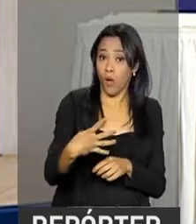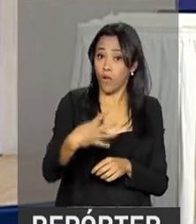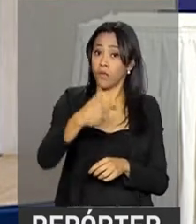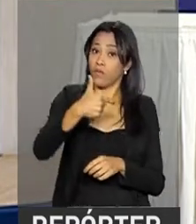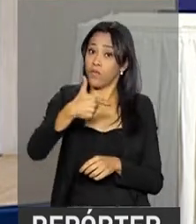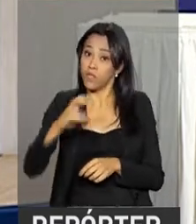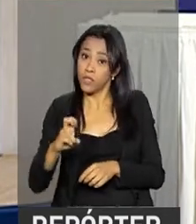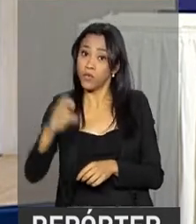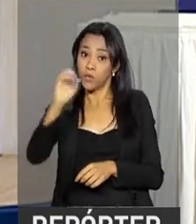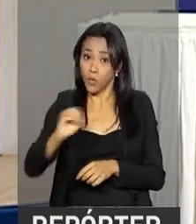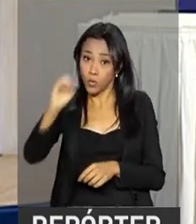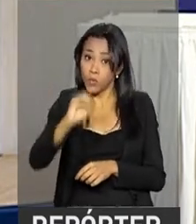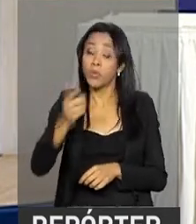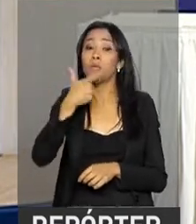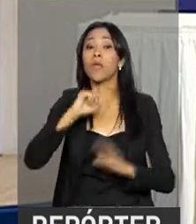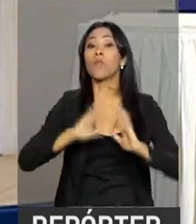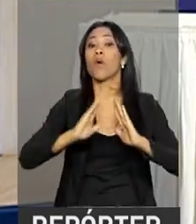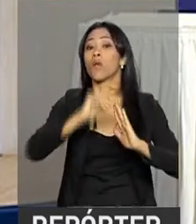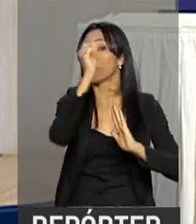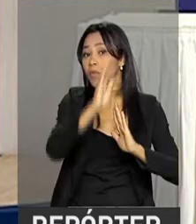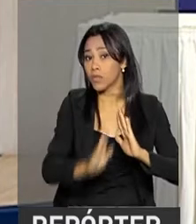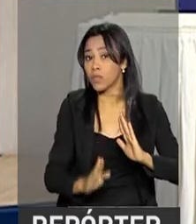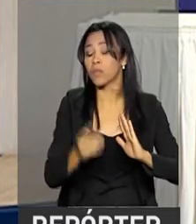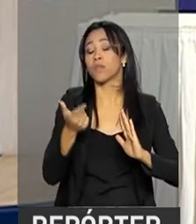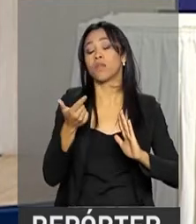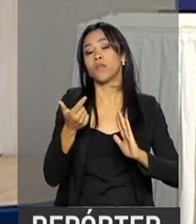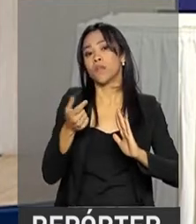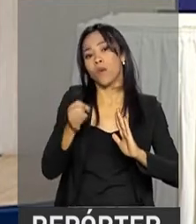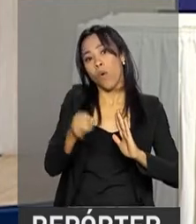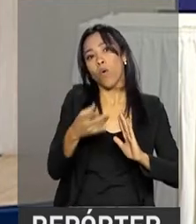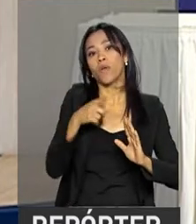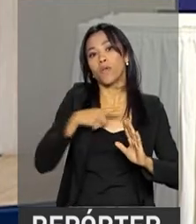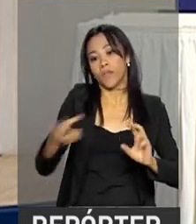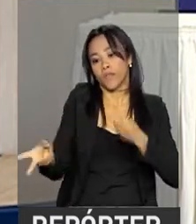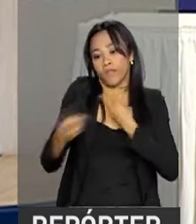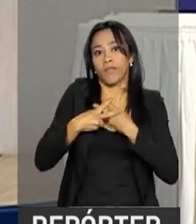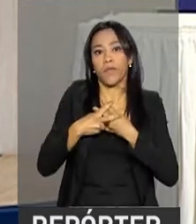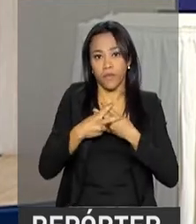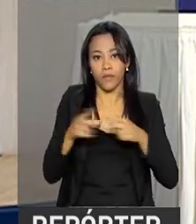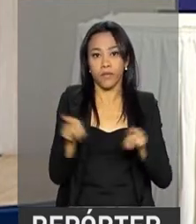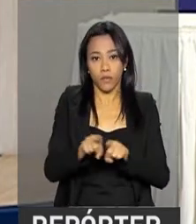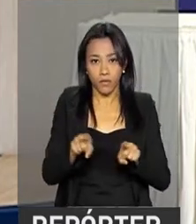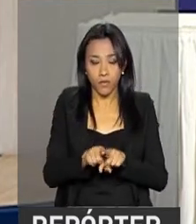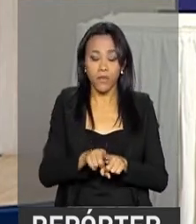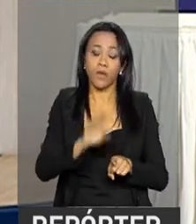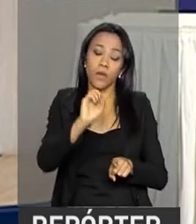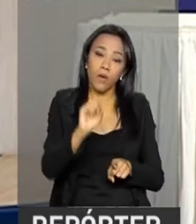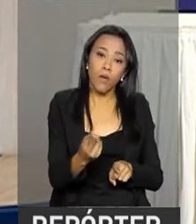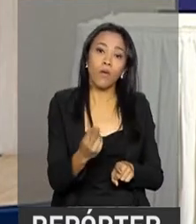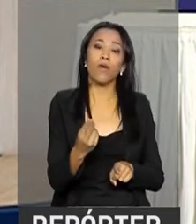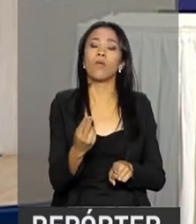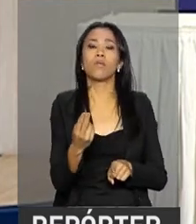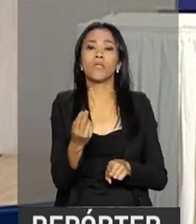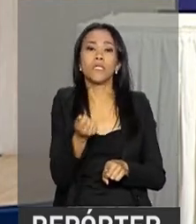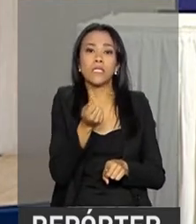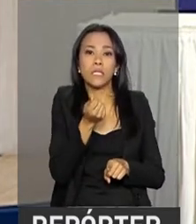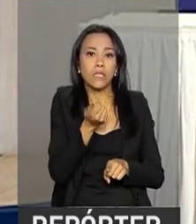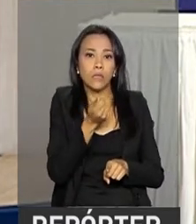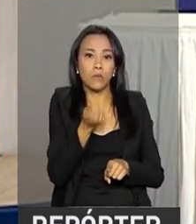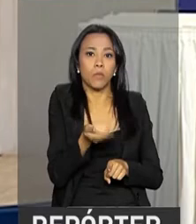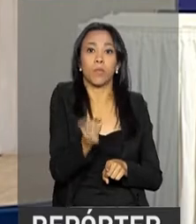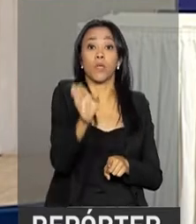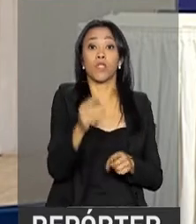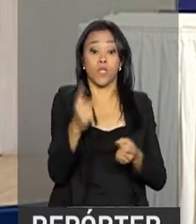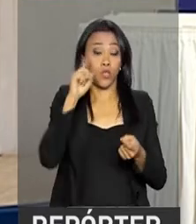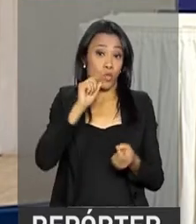de outubro para residentes no brasil que sejam cumprindo medidas socioeducativas ou que estejam com privação de liberdade no dia